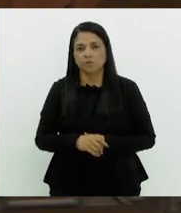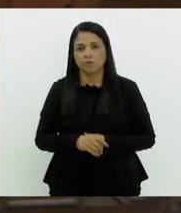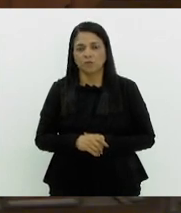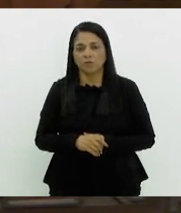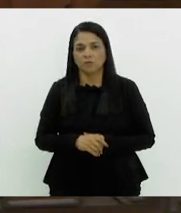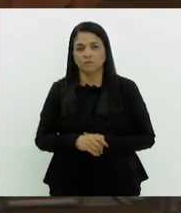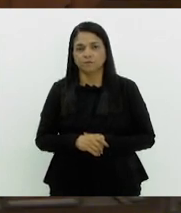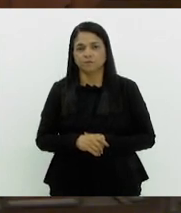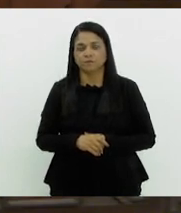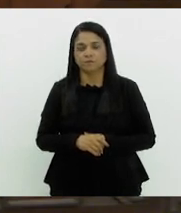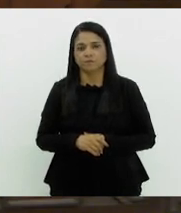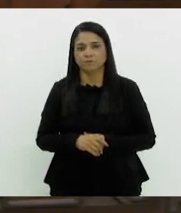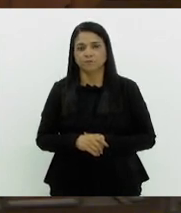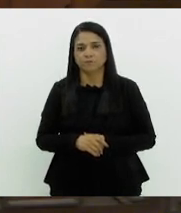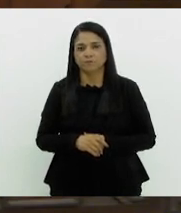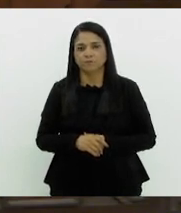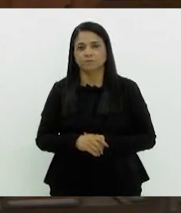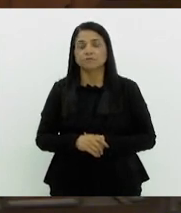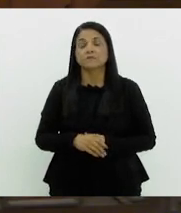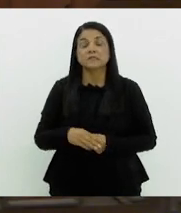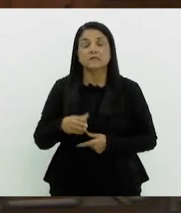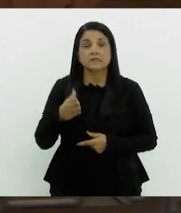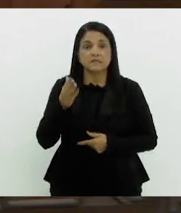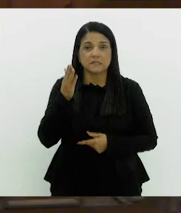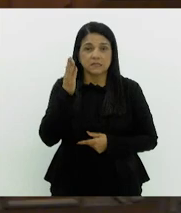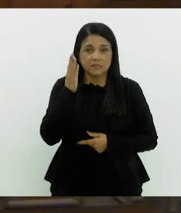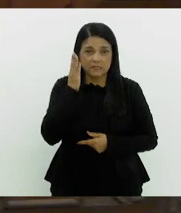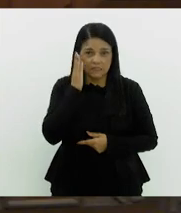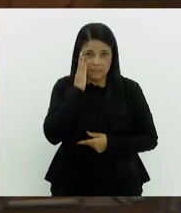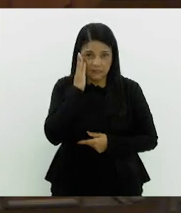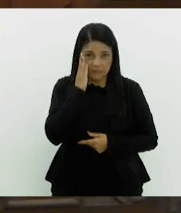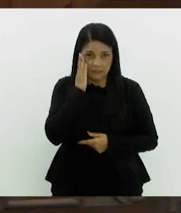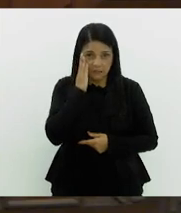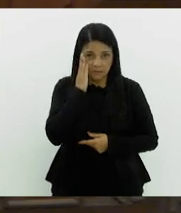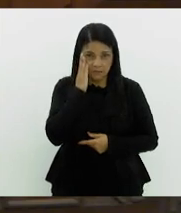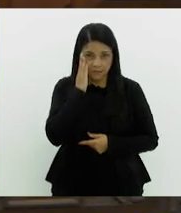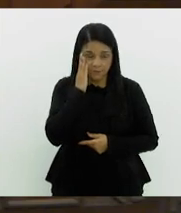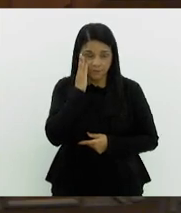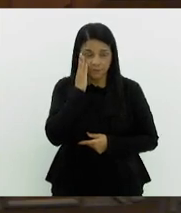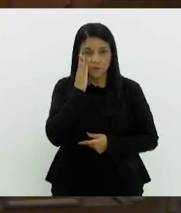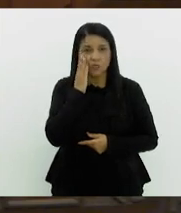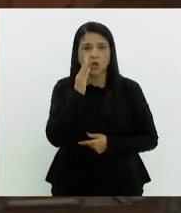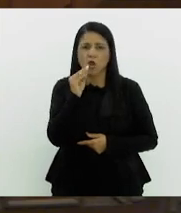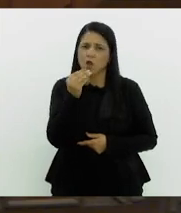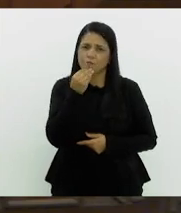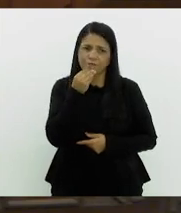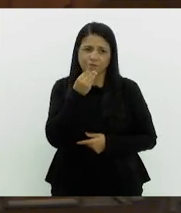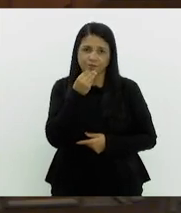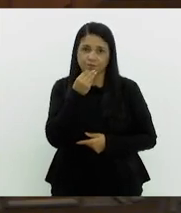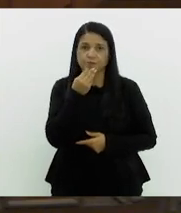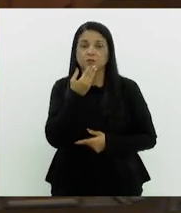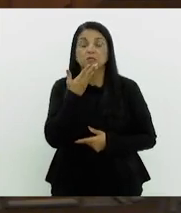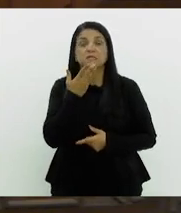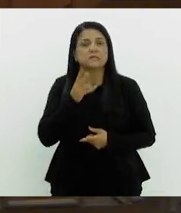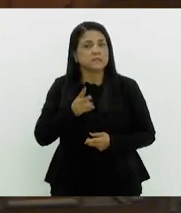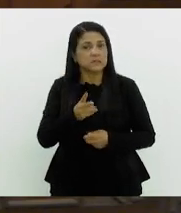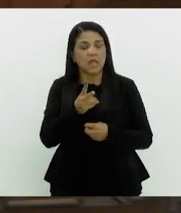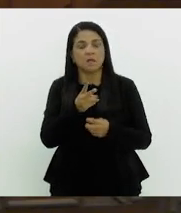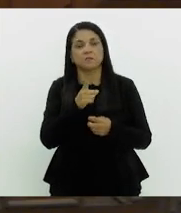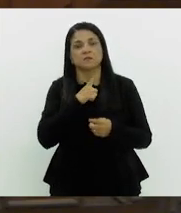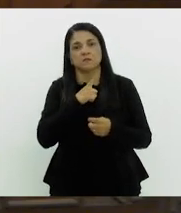a gente, sabendo disso, na verdade, a gente busca, obviamente, que o fundamento sempre, para que